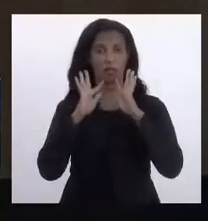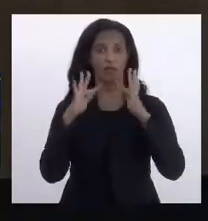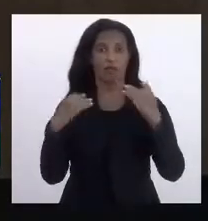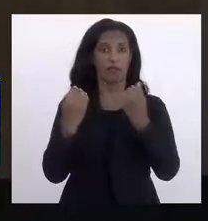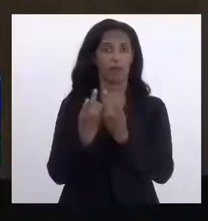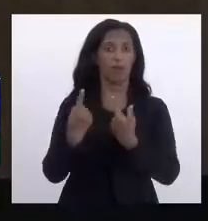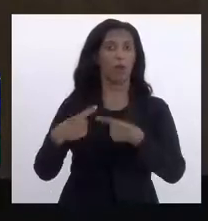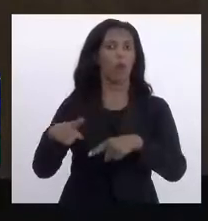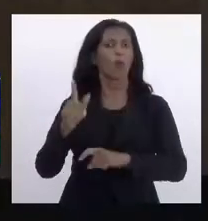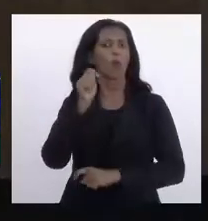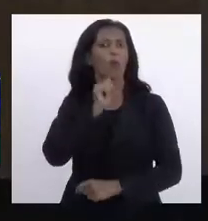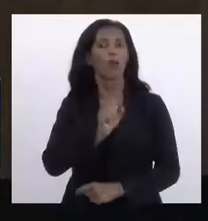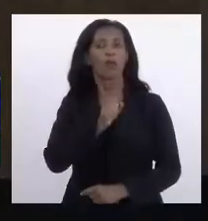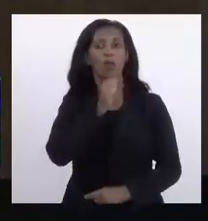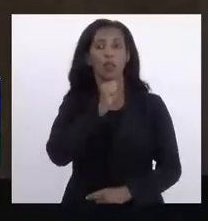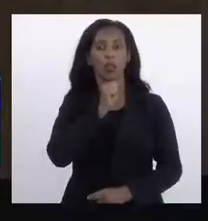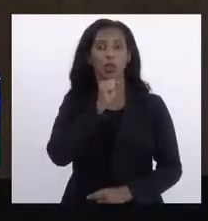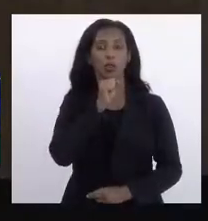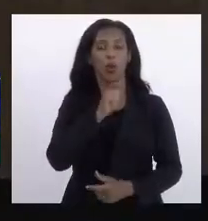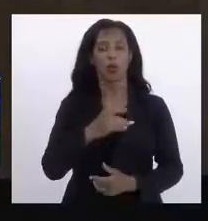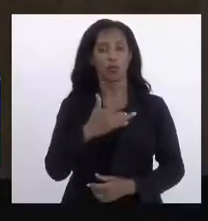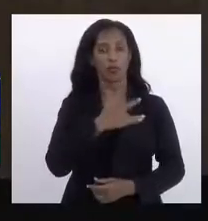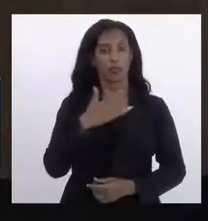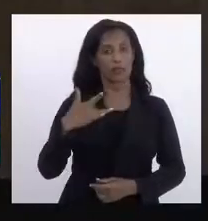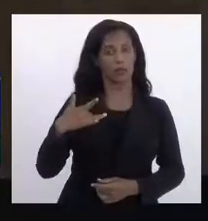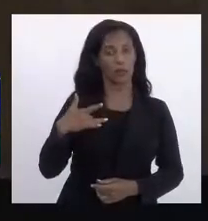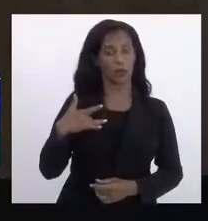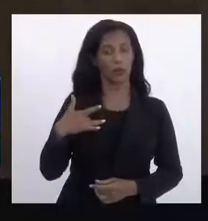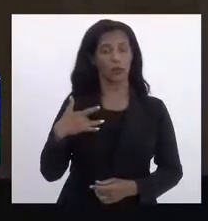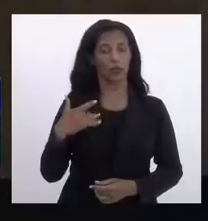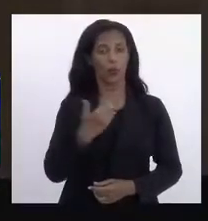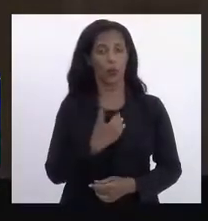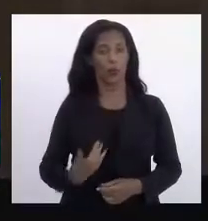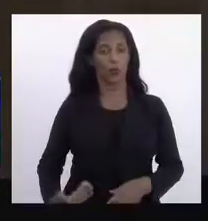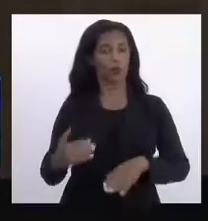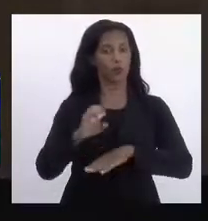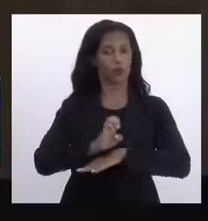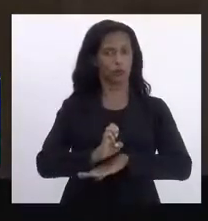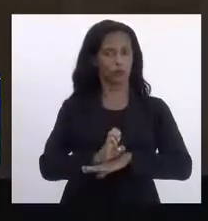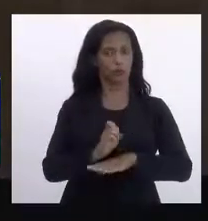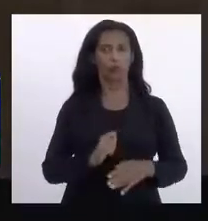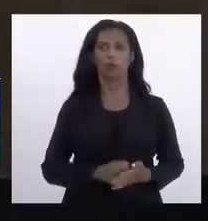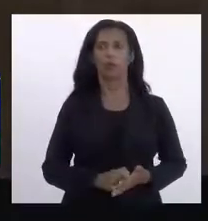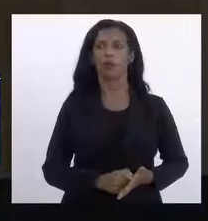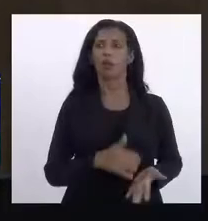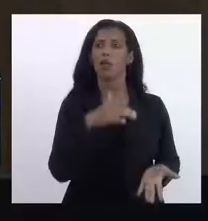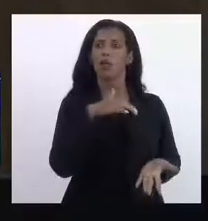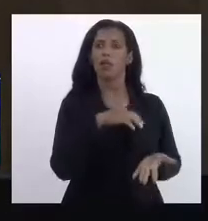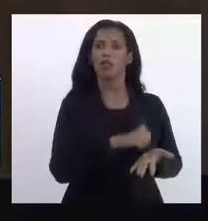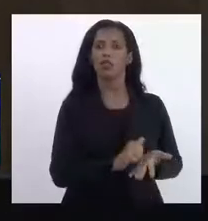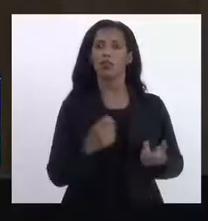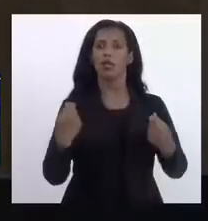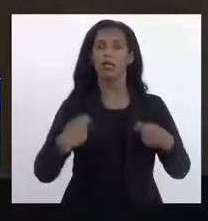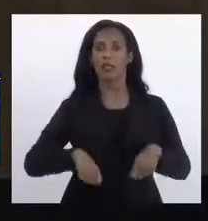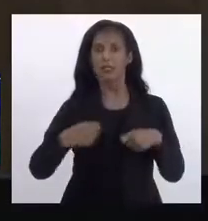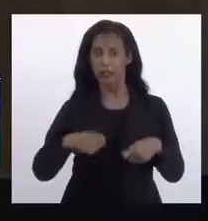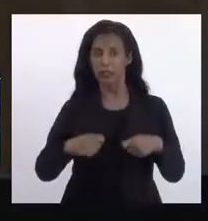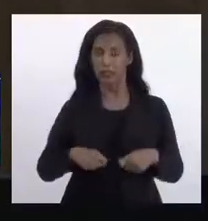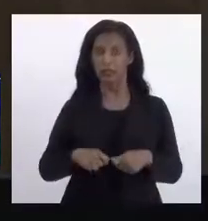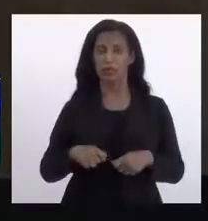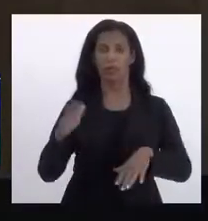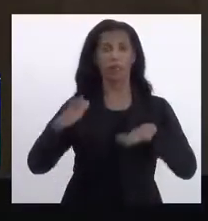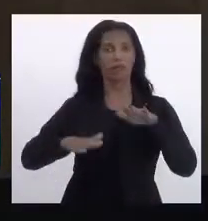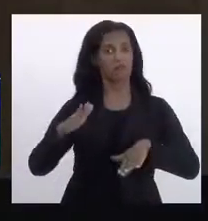as Mulheres Idosas na Rede de Saúde Pública Estadual. Registre-se que é necessária,